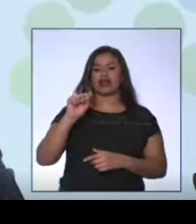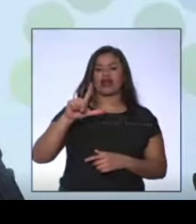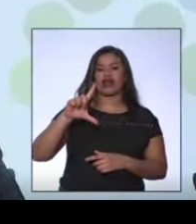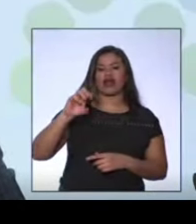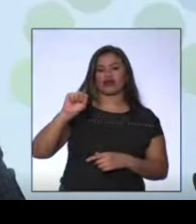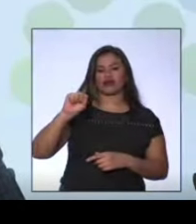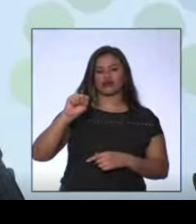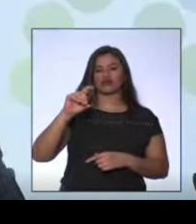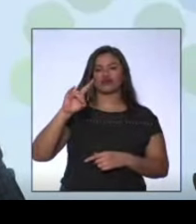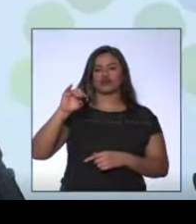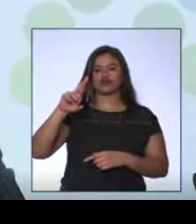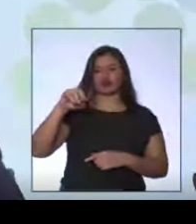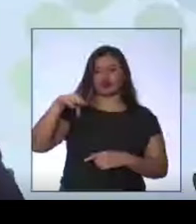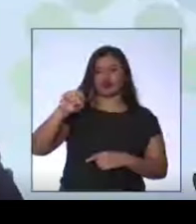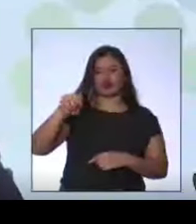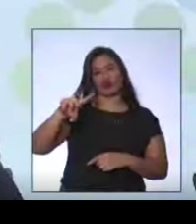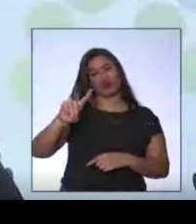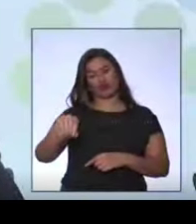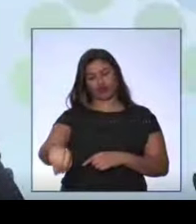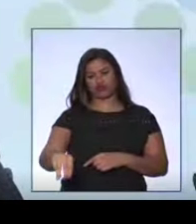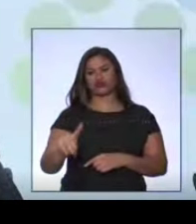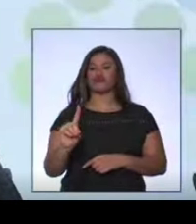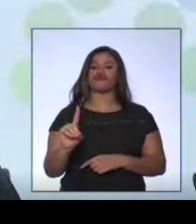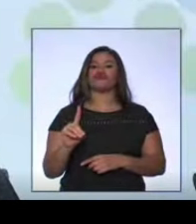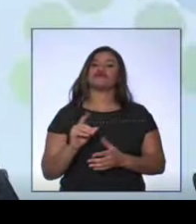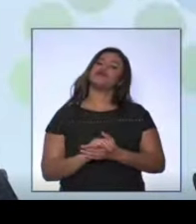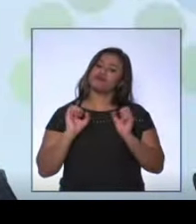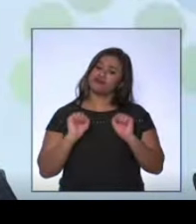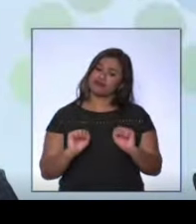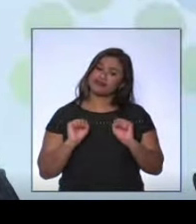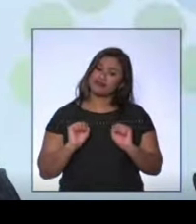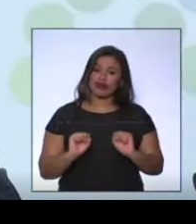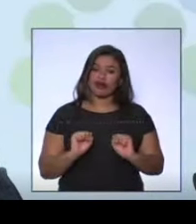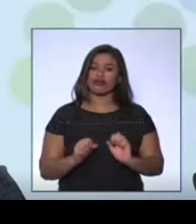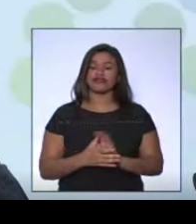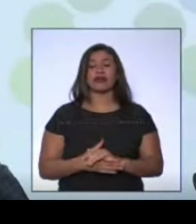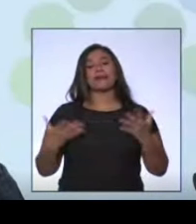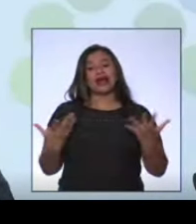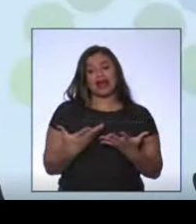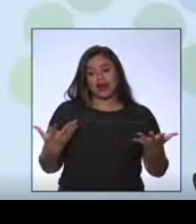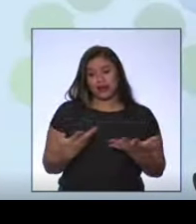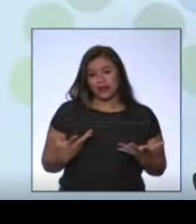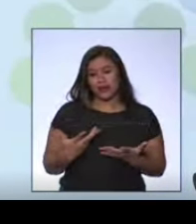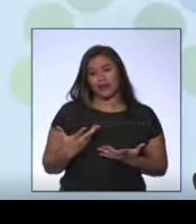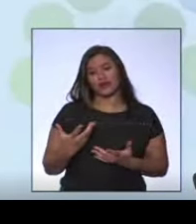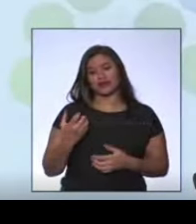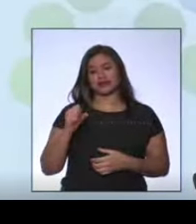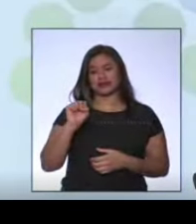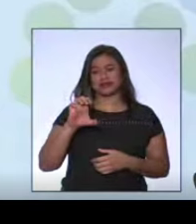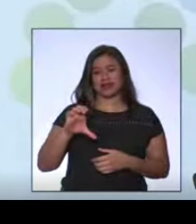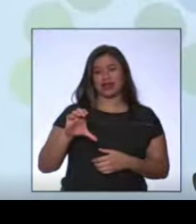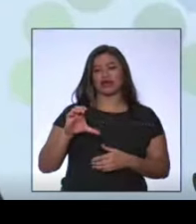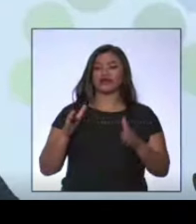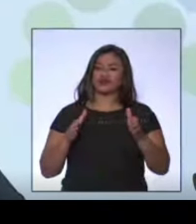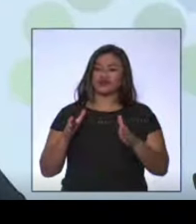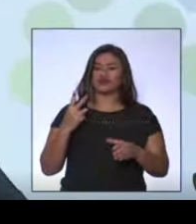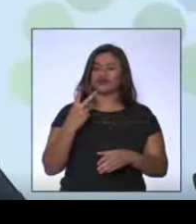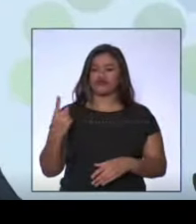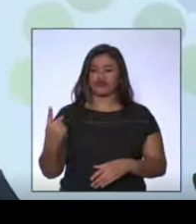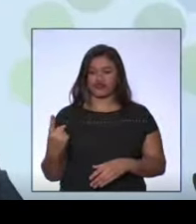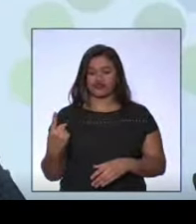que agora, no ensino médio, no século XXI, nós entramos em contato com diversos tipos de texto. O que acontece é que, assim,